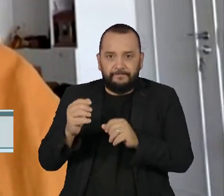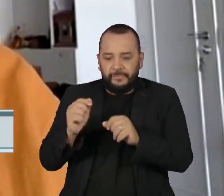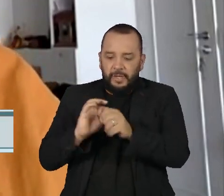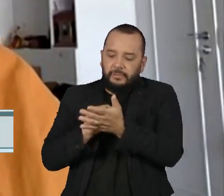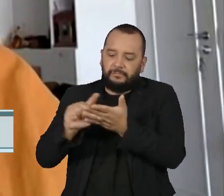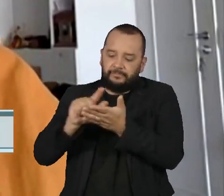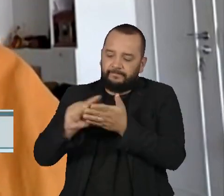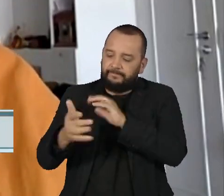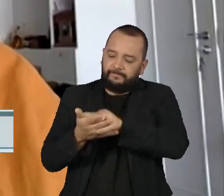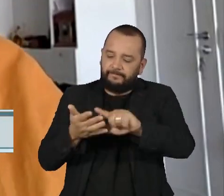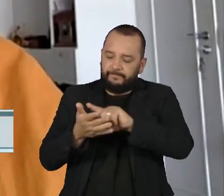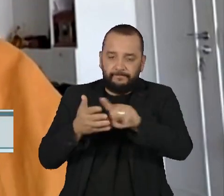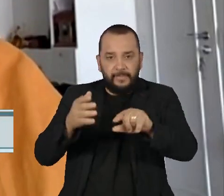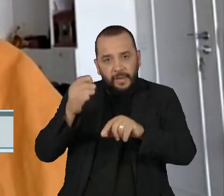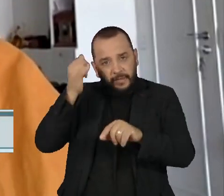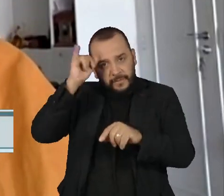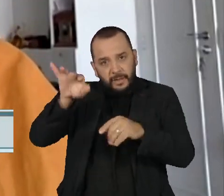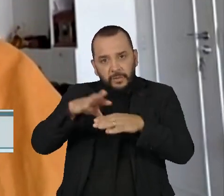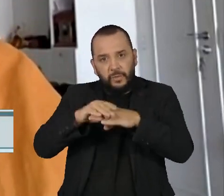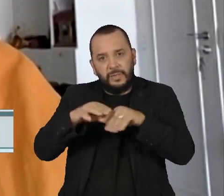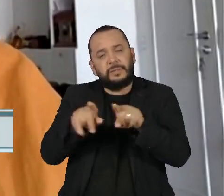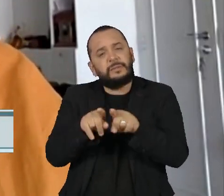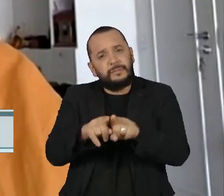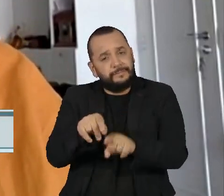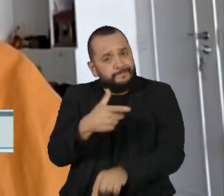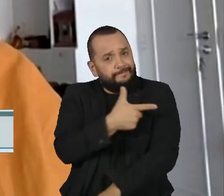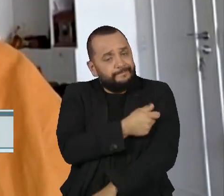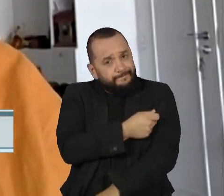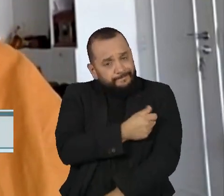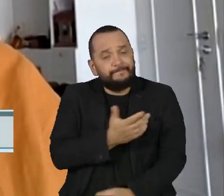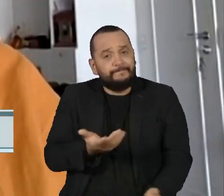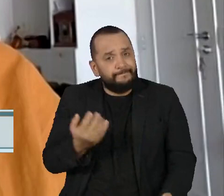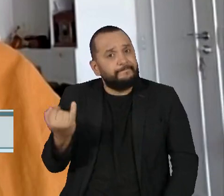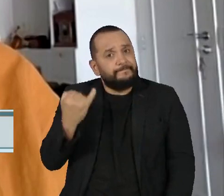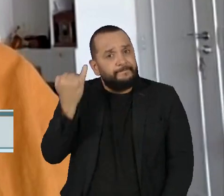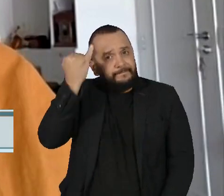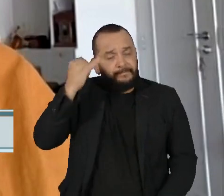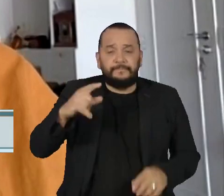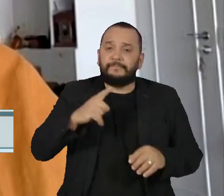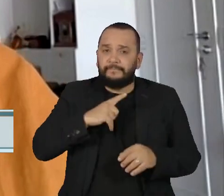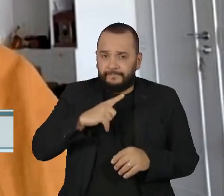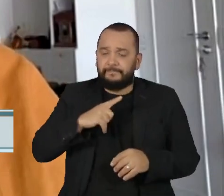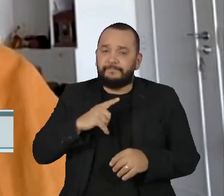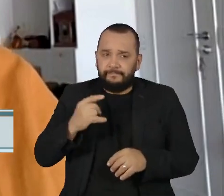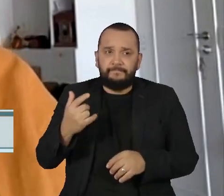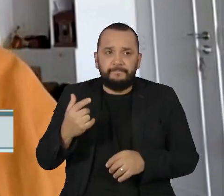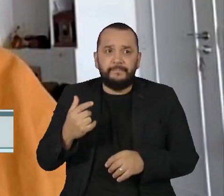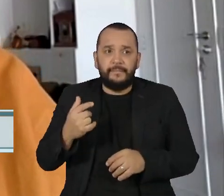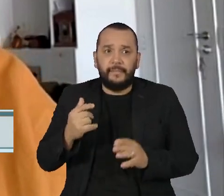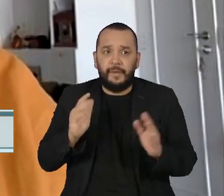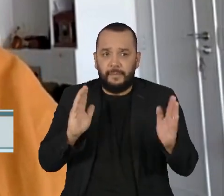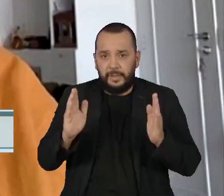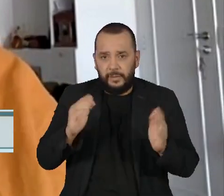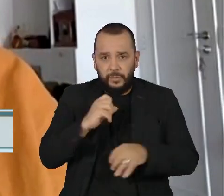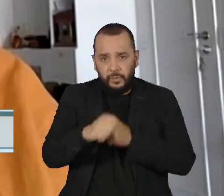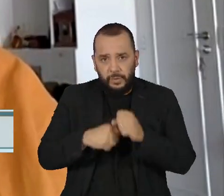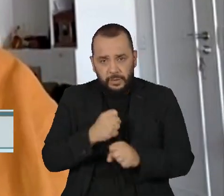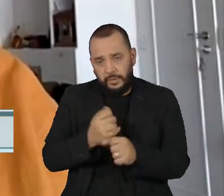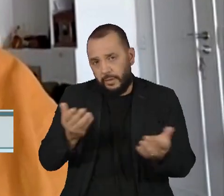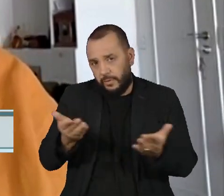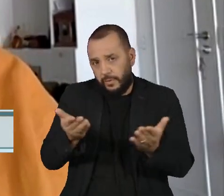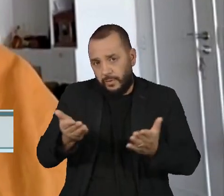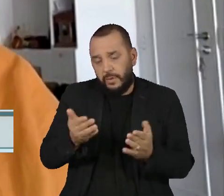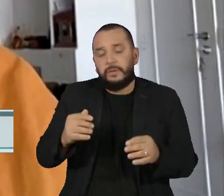tem condição de se vacinar. É super importante essas medidas. E nessa época do ano, importantíssimo